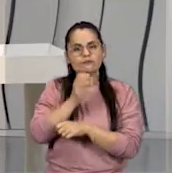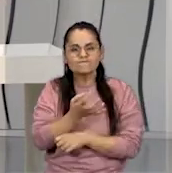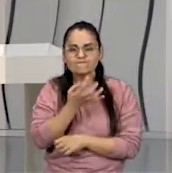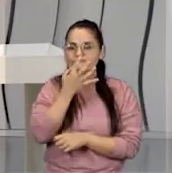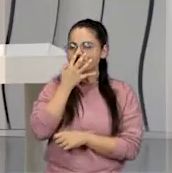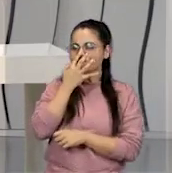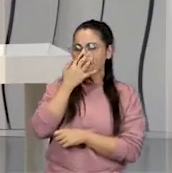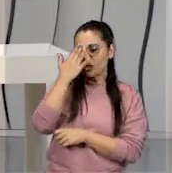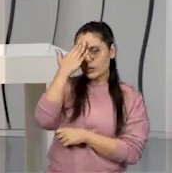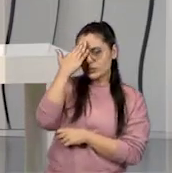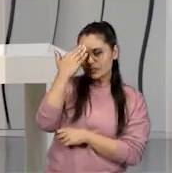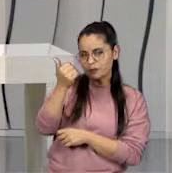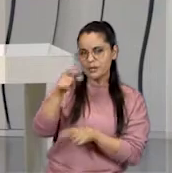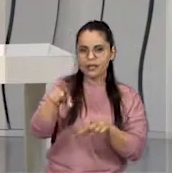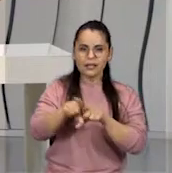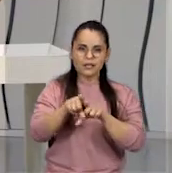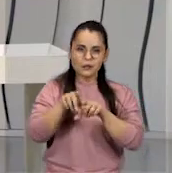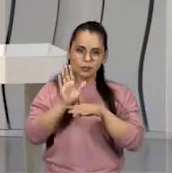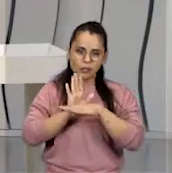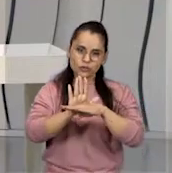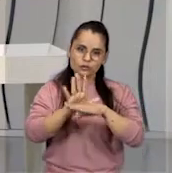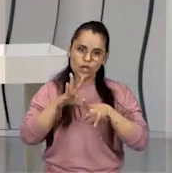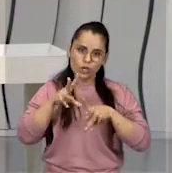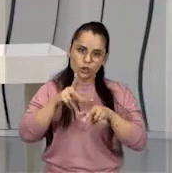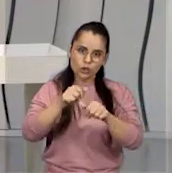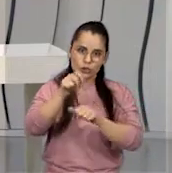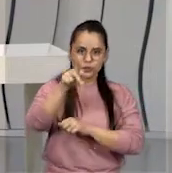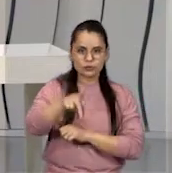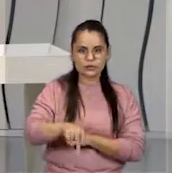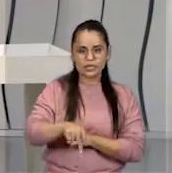com sabedoria e para ajudar todas as pessoas.